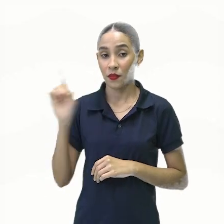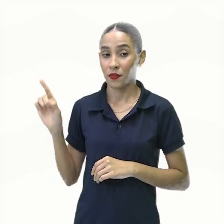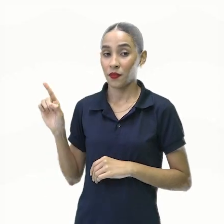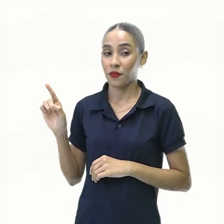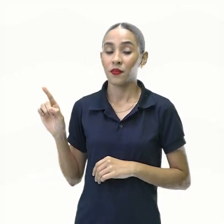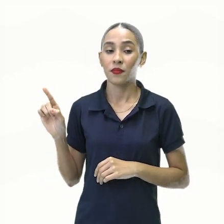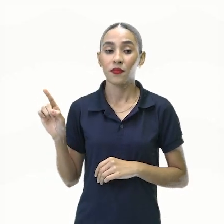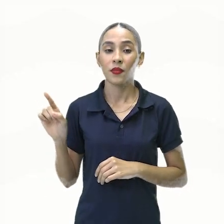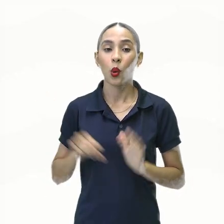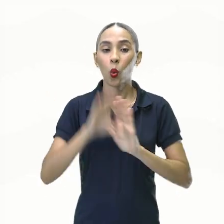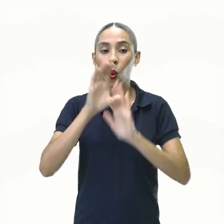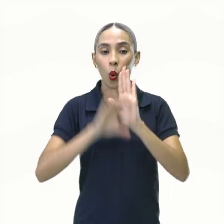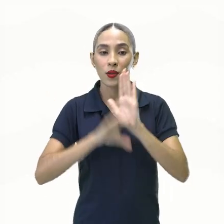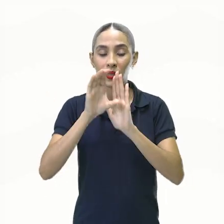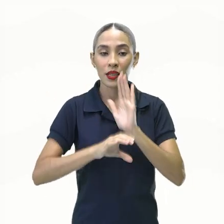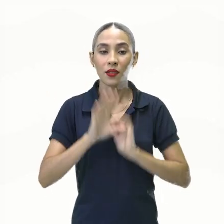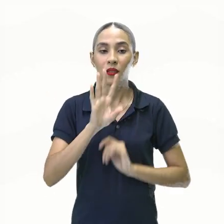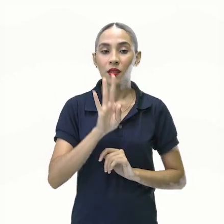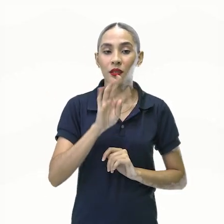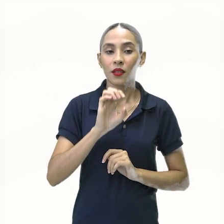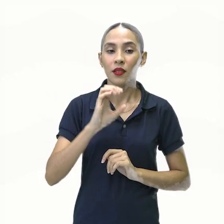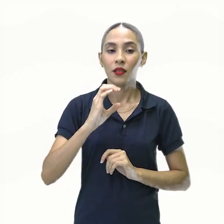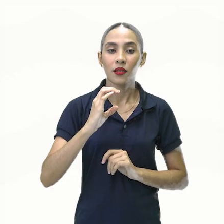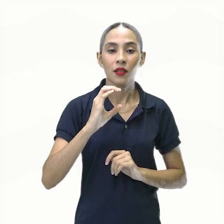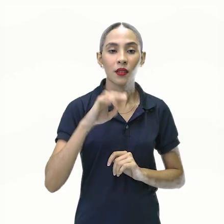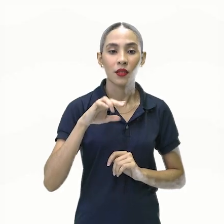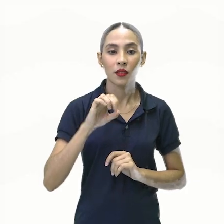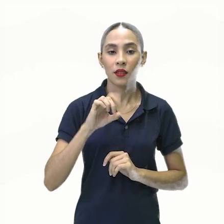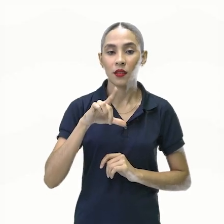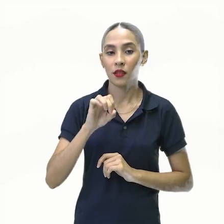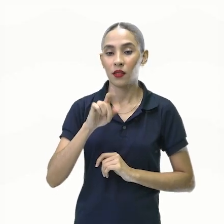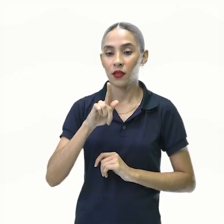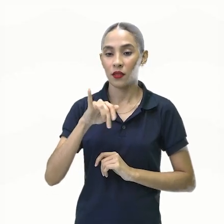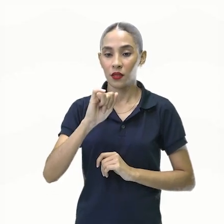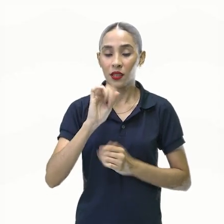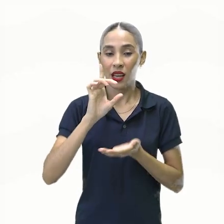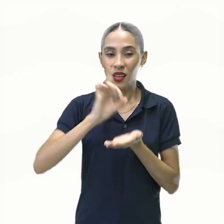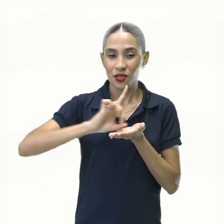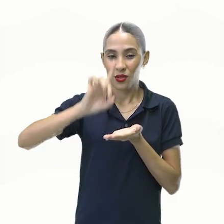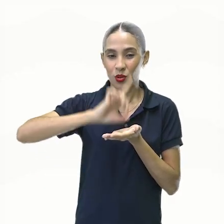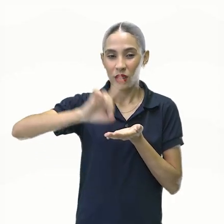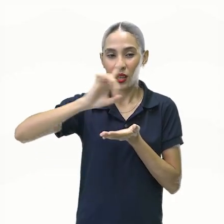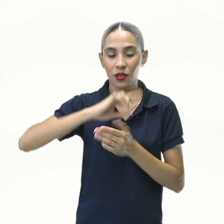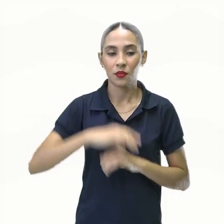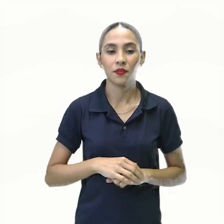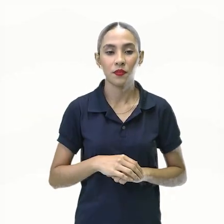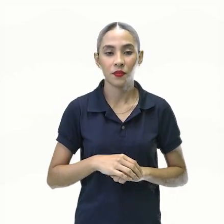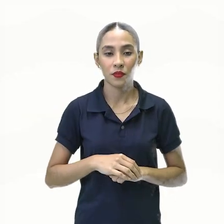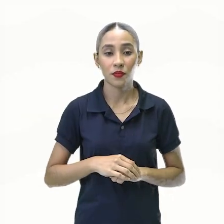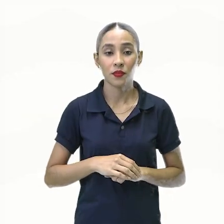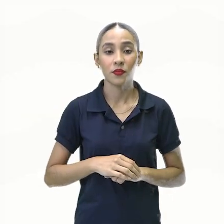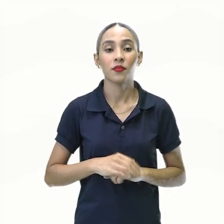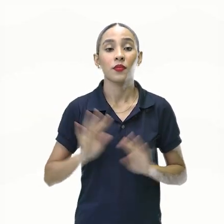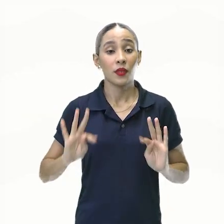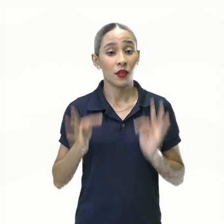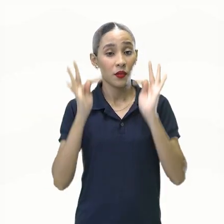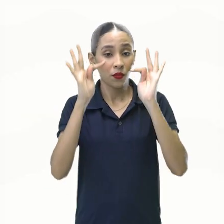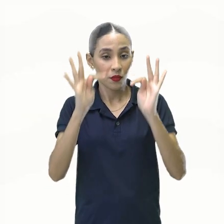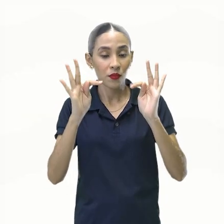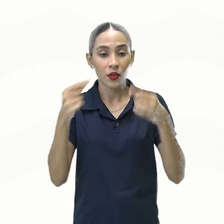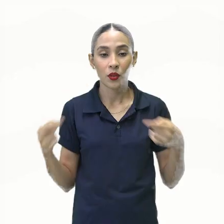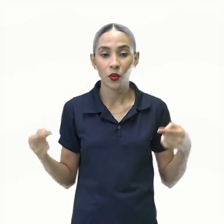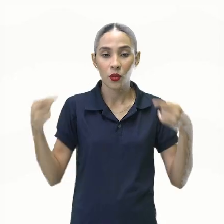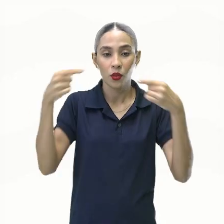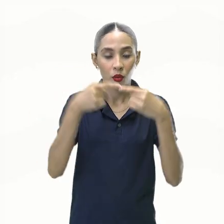para você uma definição tirada ali do dicionário. Olha só,